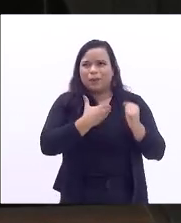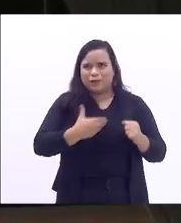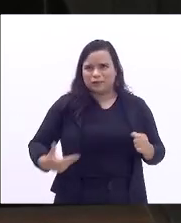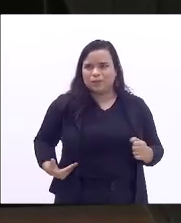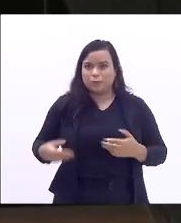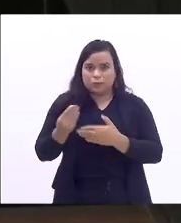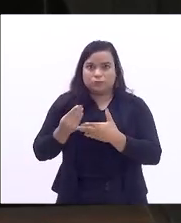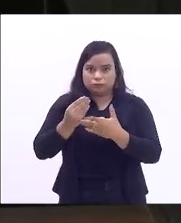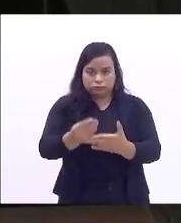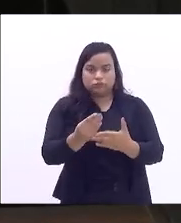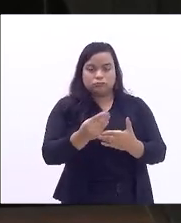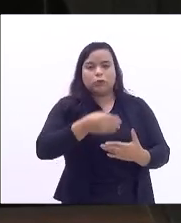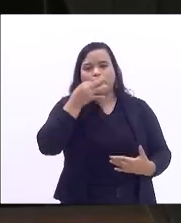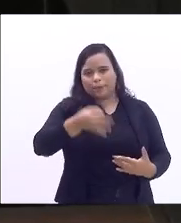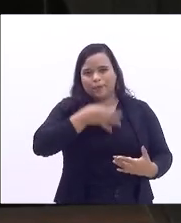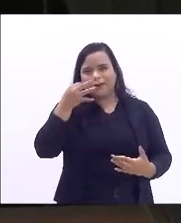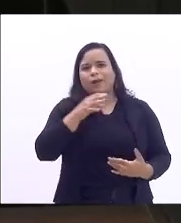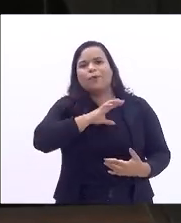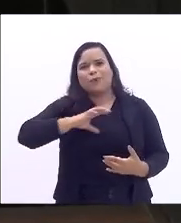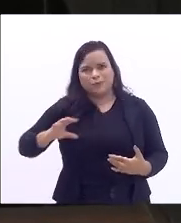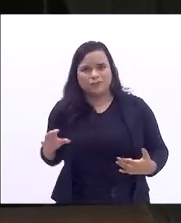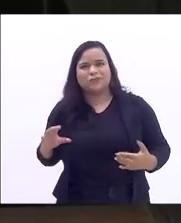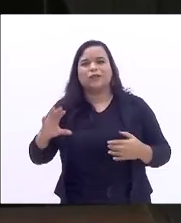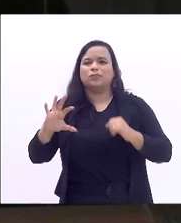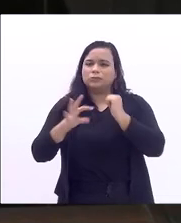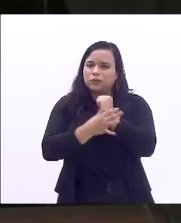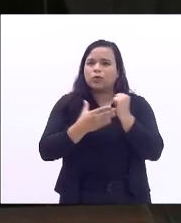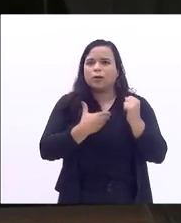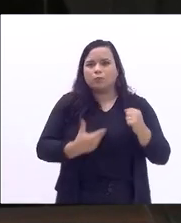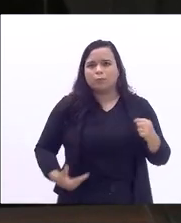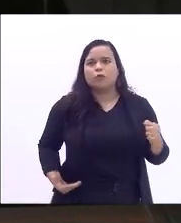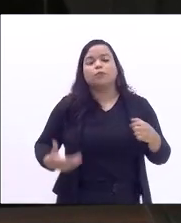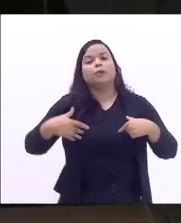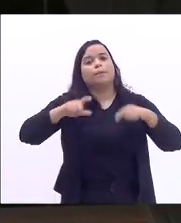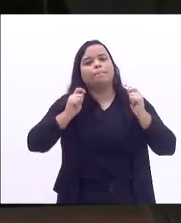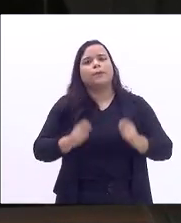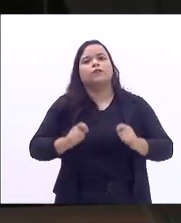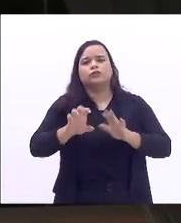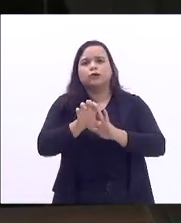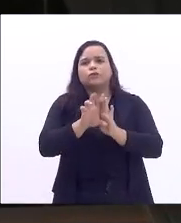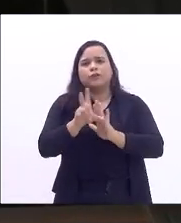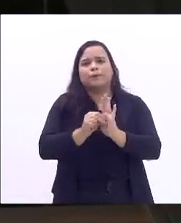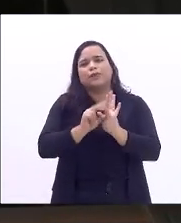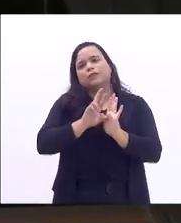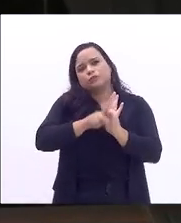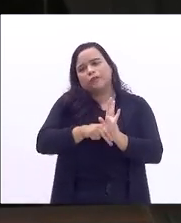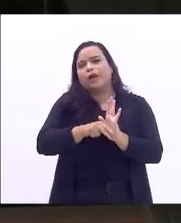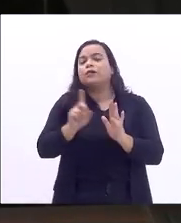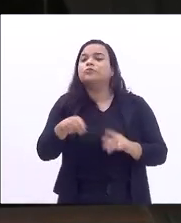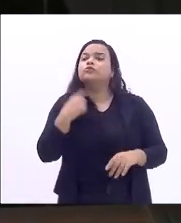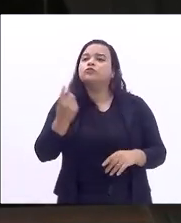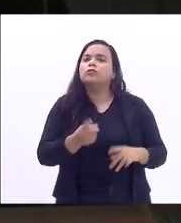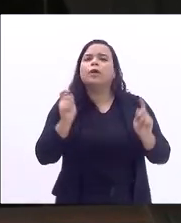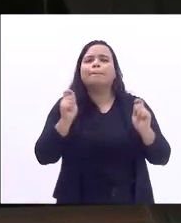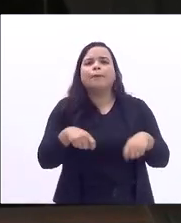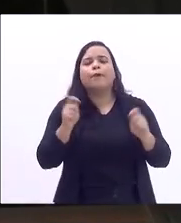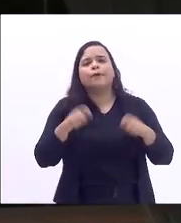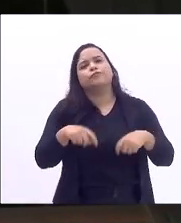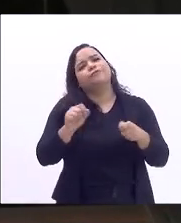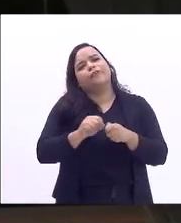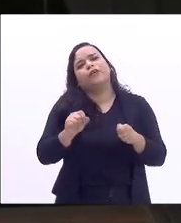esse parecer pela comissão de Segurança Pública é mantive as minhas emendas para que a gente pudesse